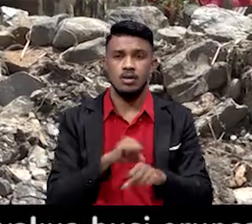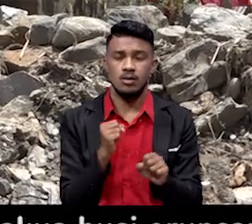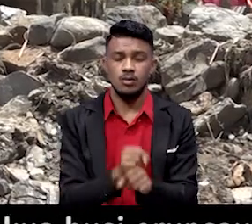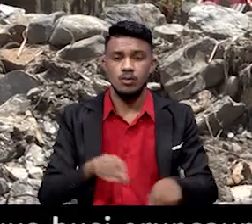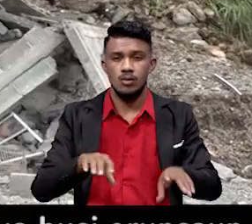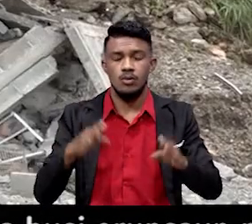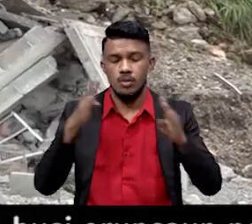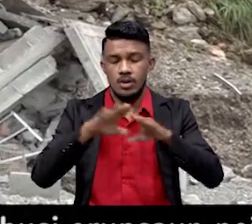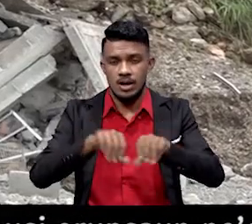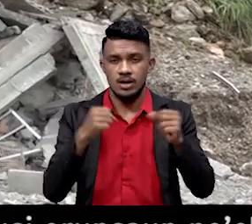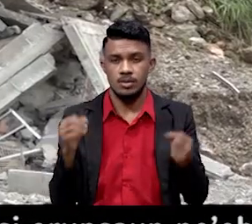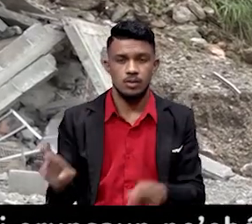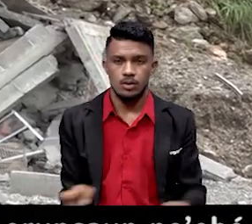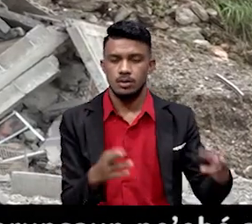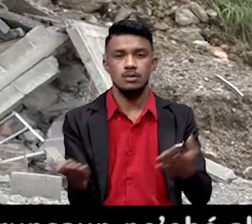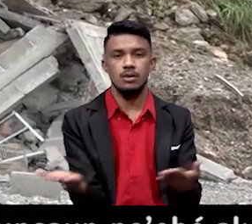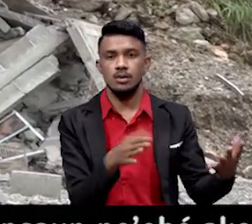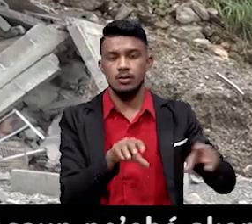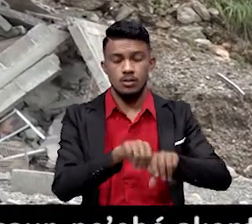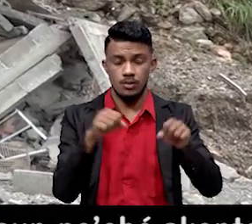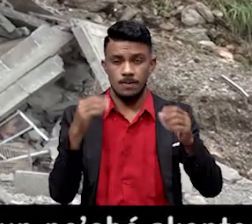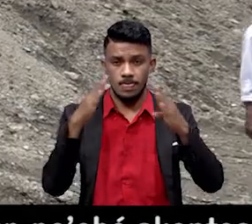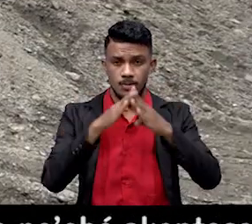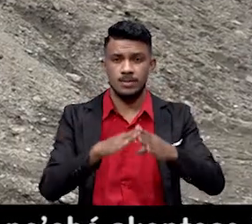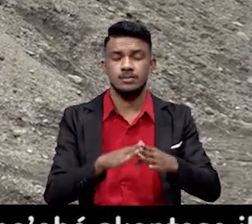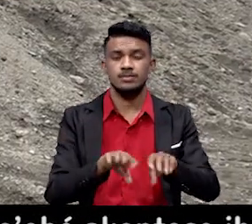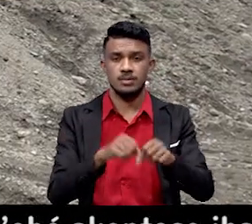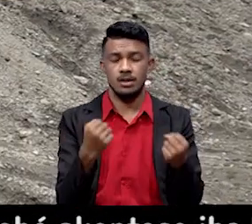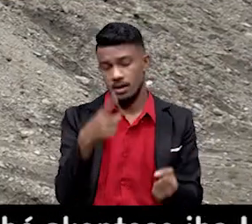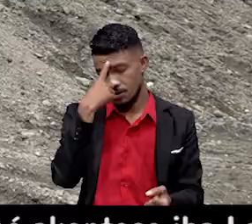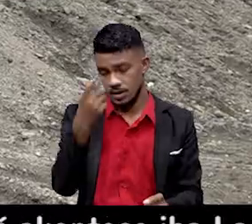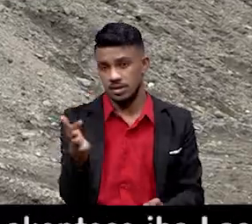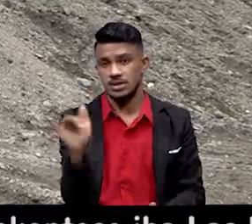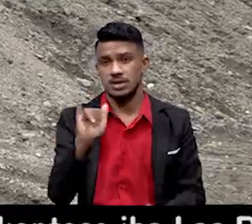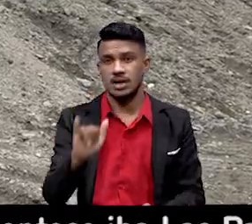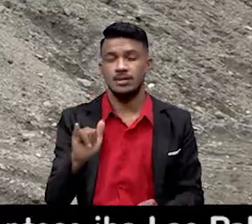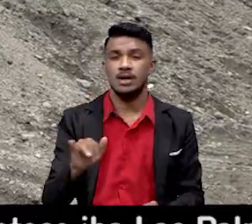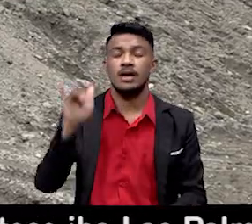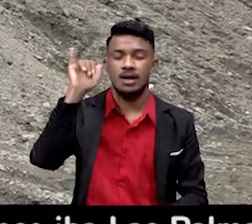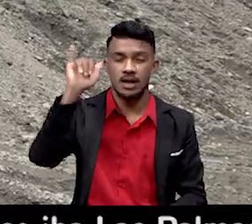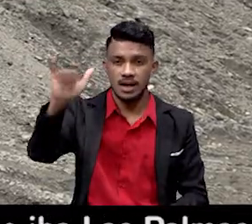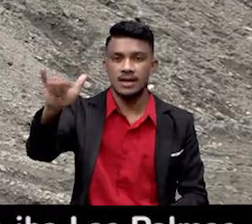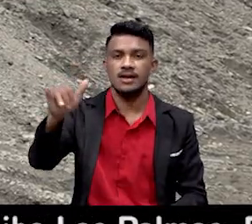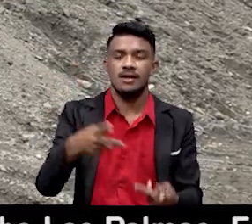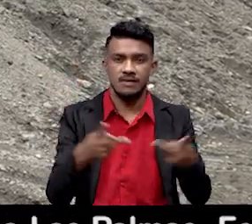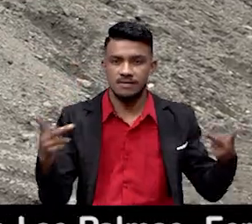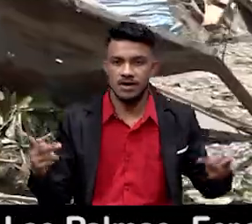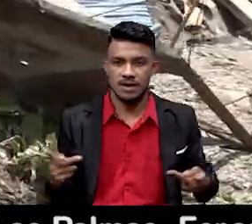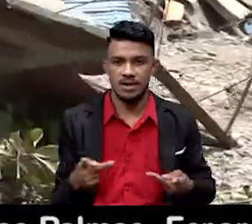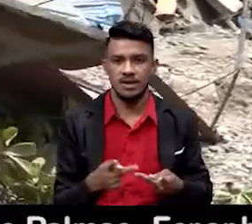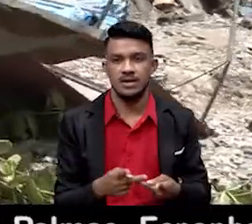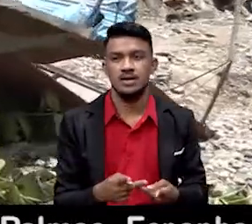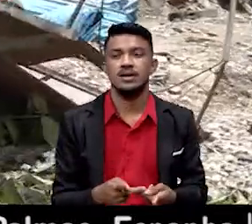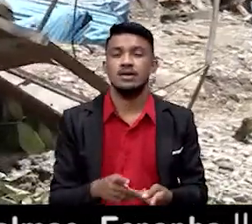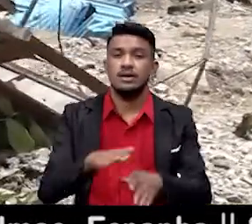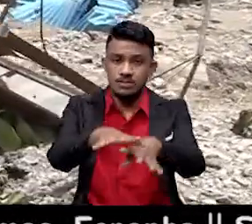uri hot umasrne uman laya tamane maka sira se iya sender bakasang tamane mitan serbu ka